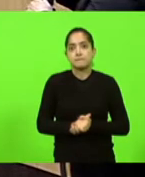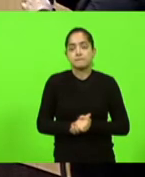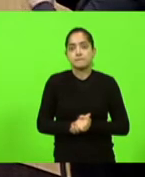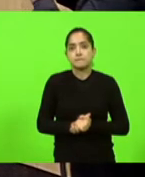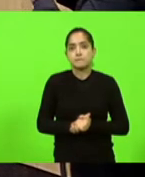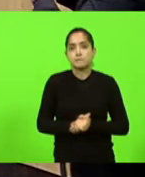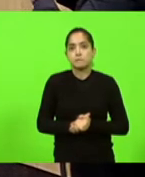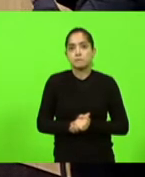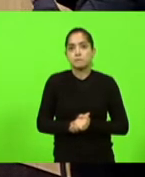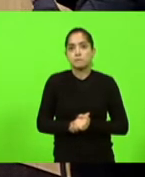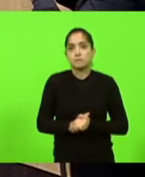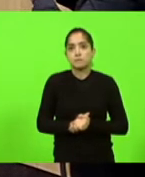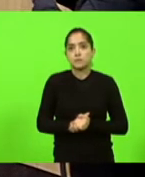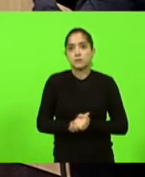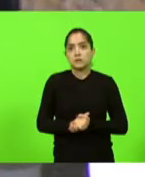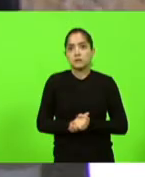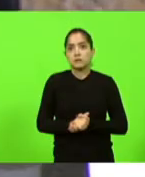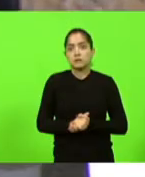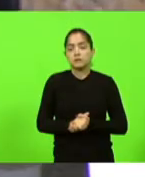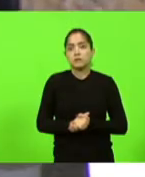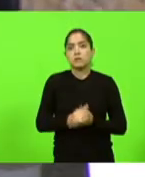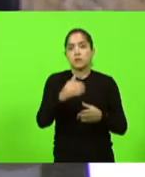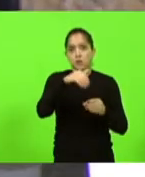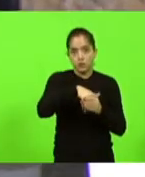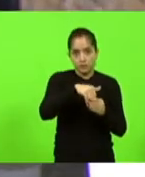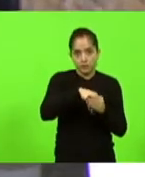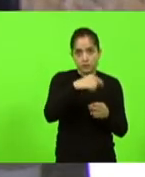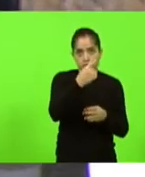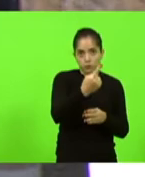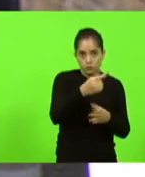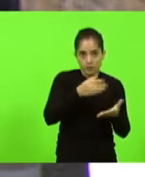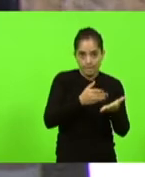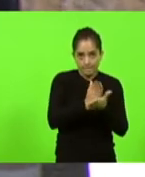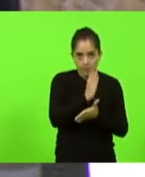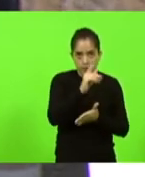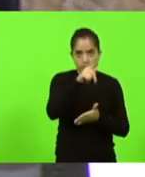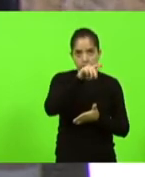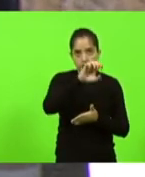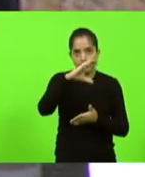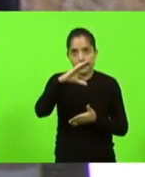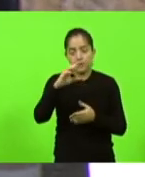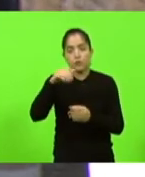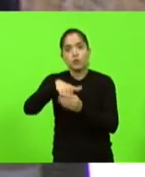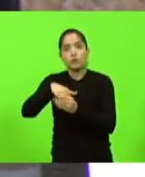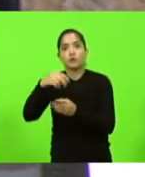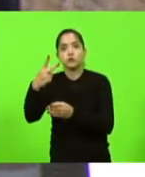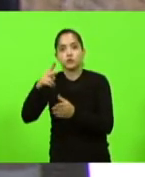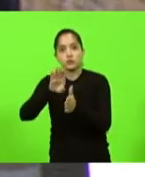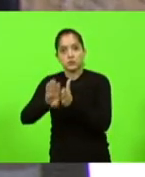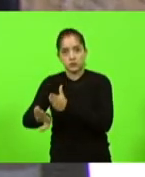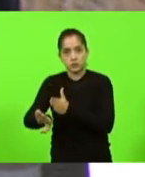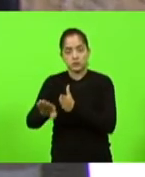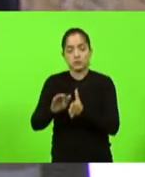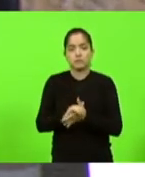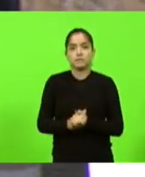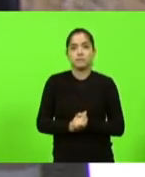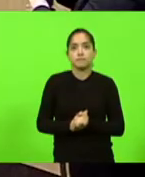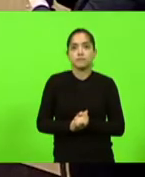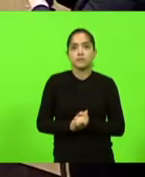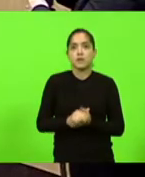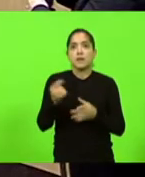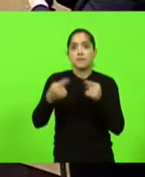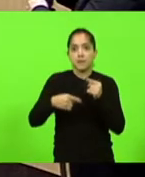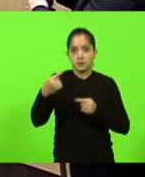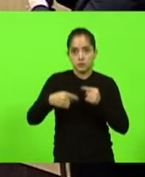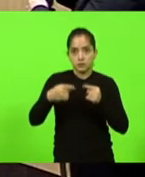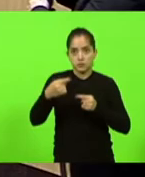consultar a vossa excelência, o voto 1 aprova a PEC. O voto 2 rejeita a PEC. Perfeitamente. Ok, senhor presidente. Para discutir a matéria